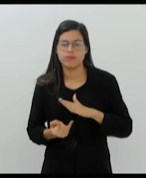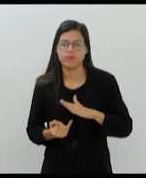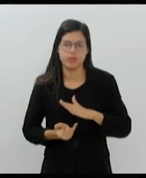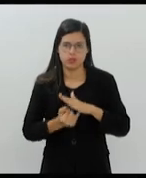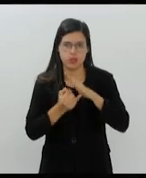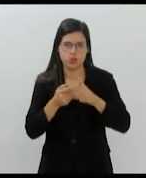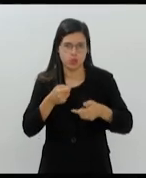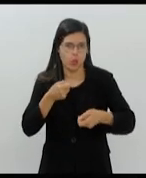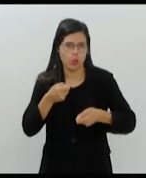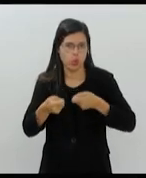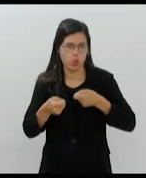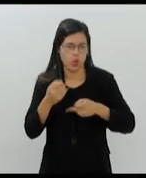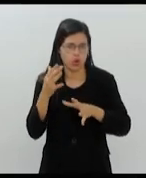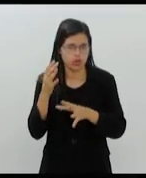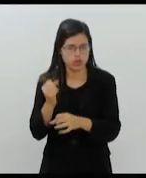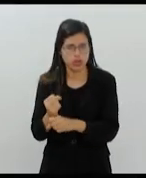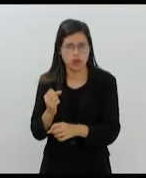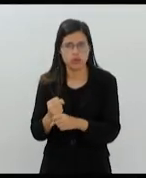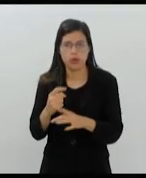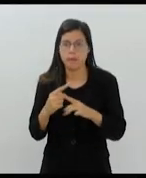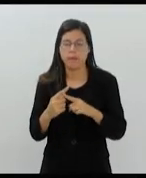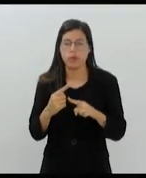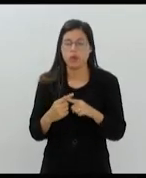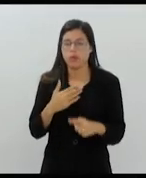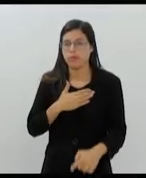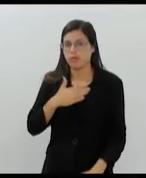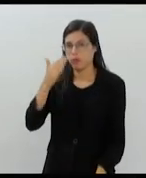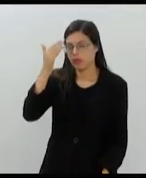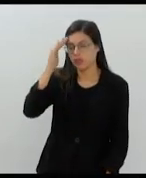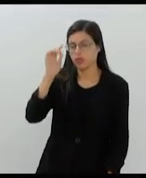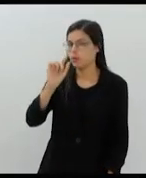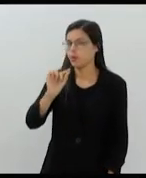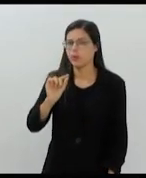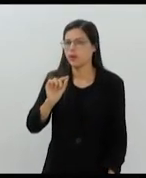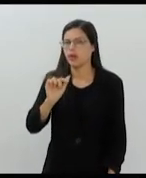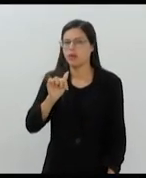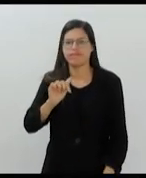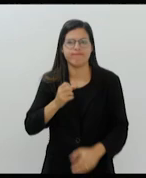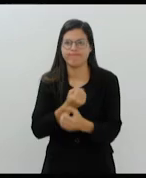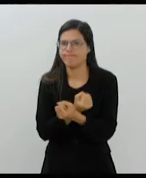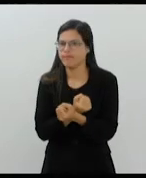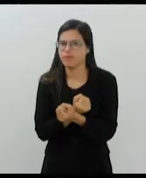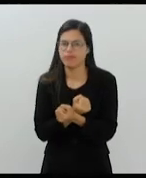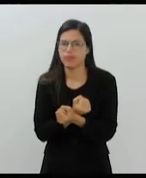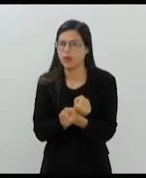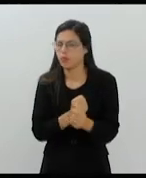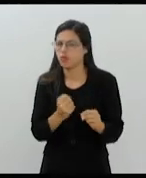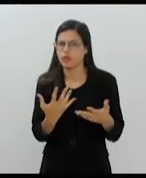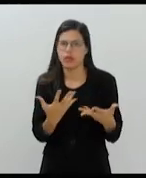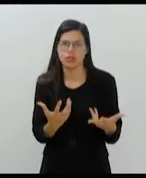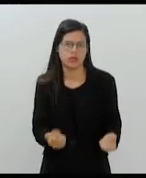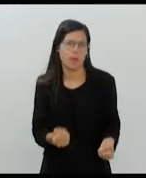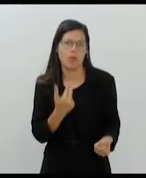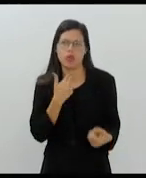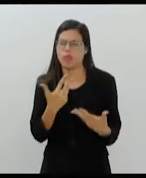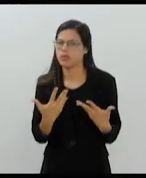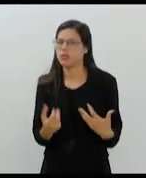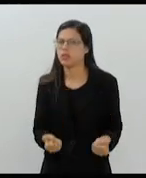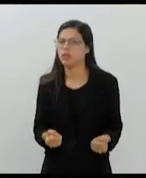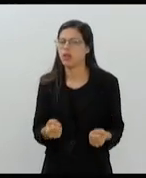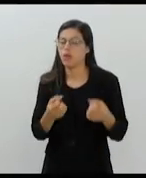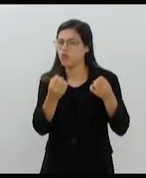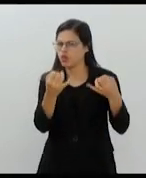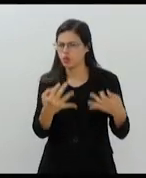de contas, porque, no meu entendimento, é inaceitável. Vou dar aqui uma